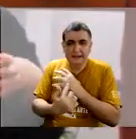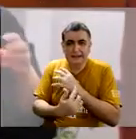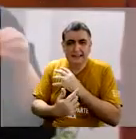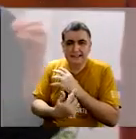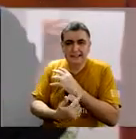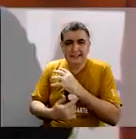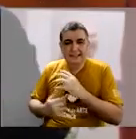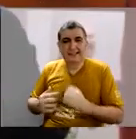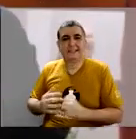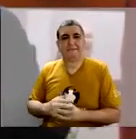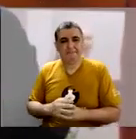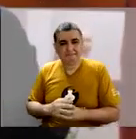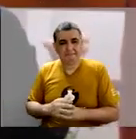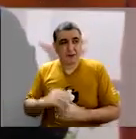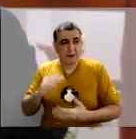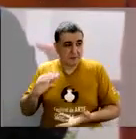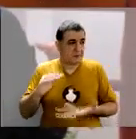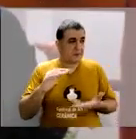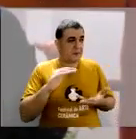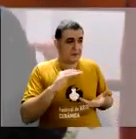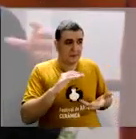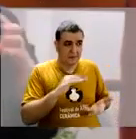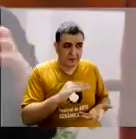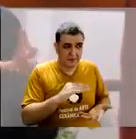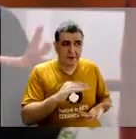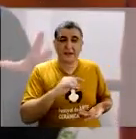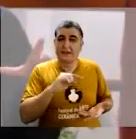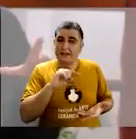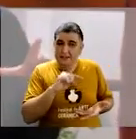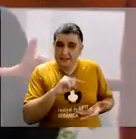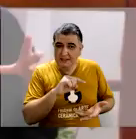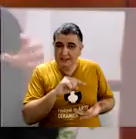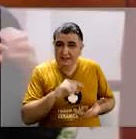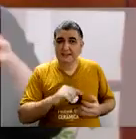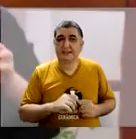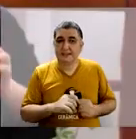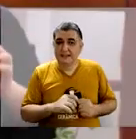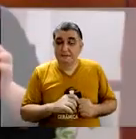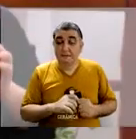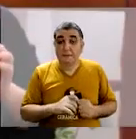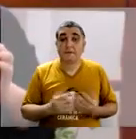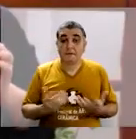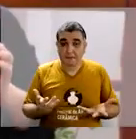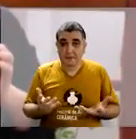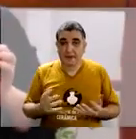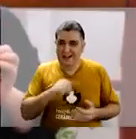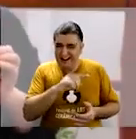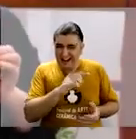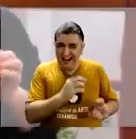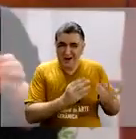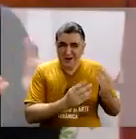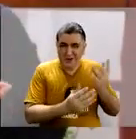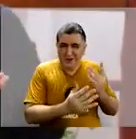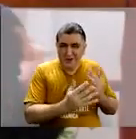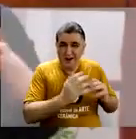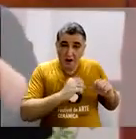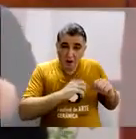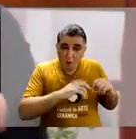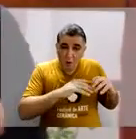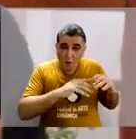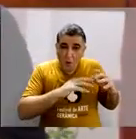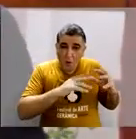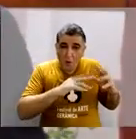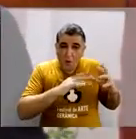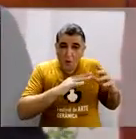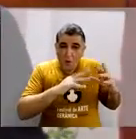resfriamento rápido faz com que o esmalte rache. É o esmalte só que deve rachar, a peça deve permanecer íntegra. E aí você